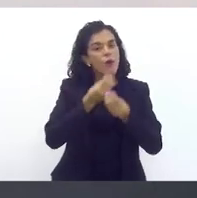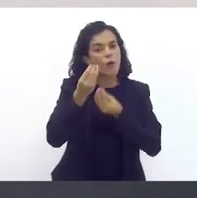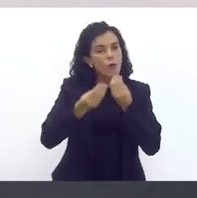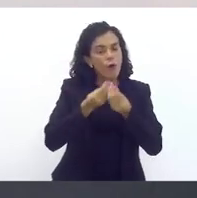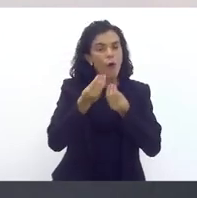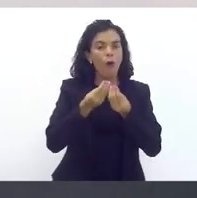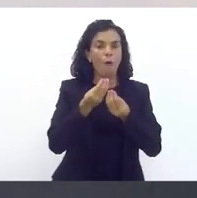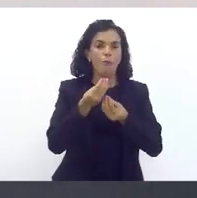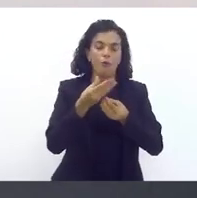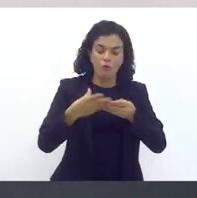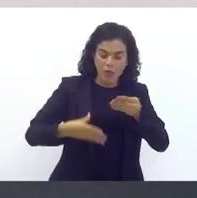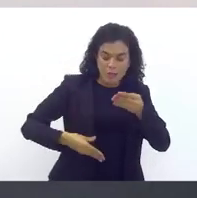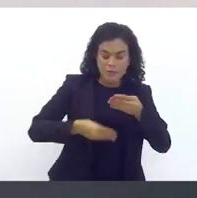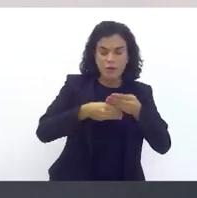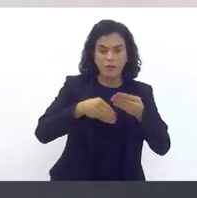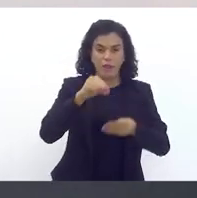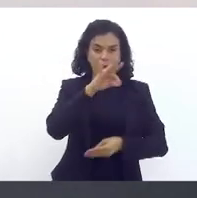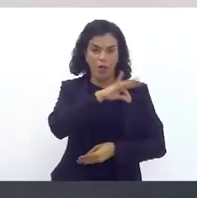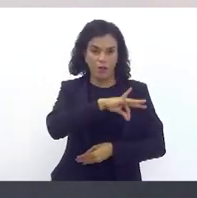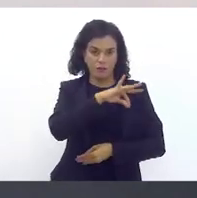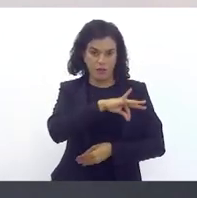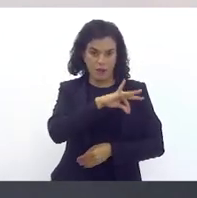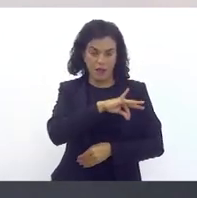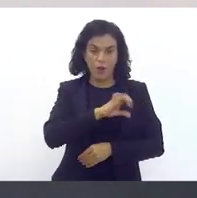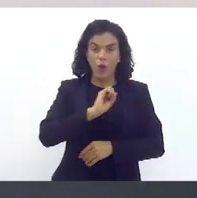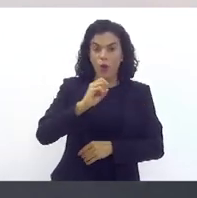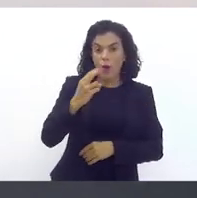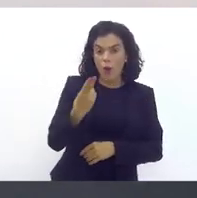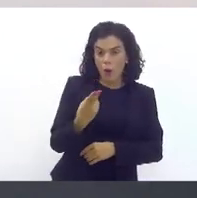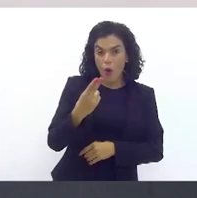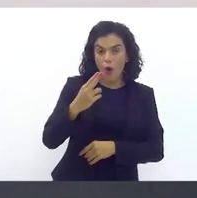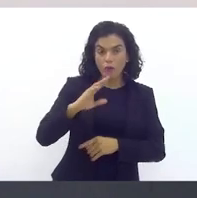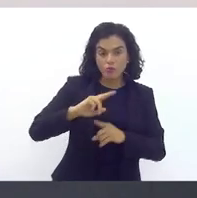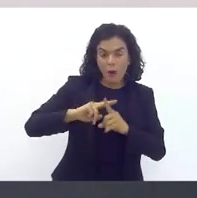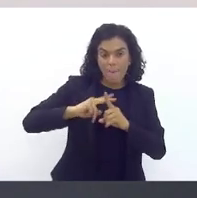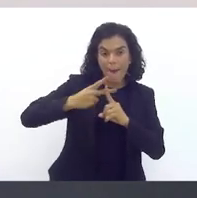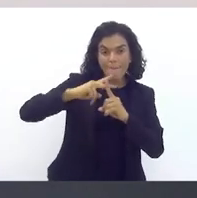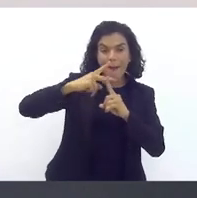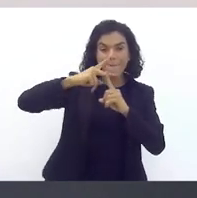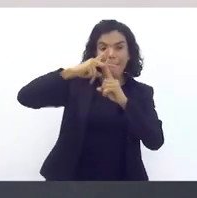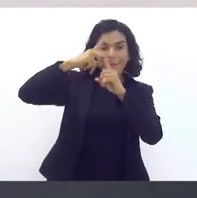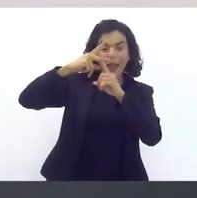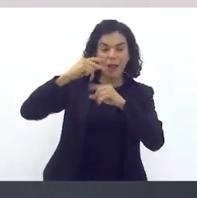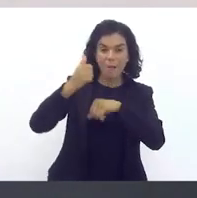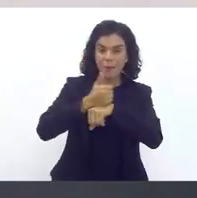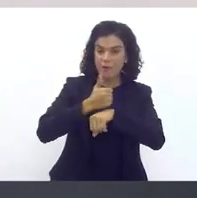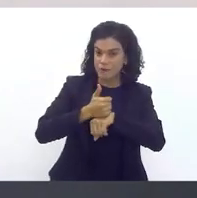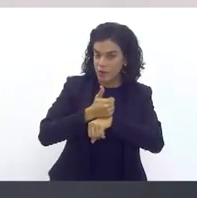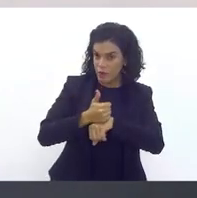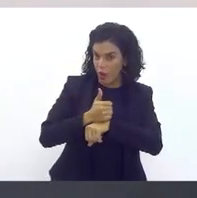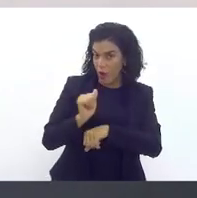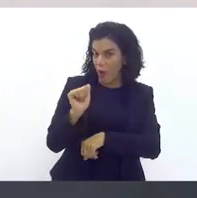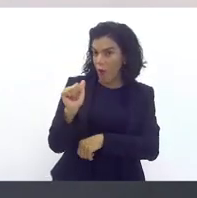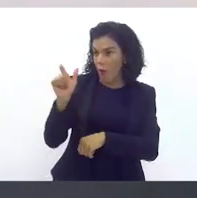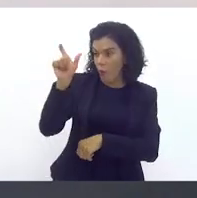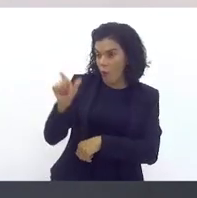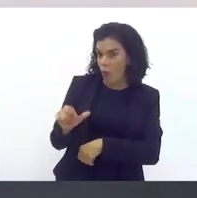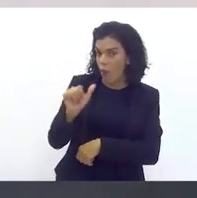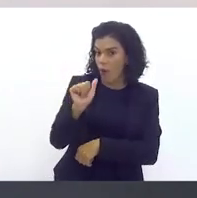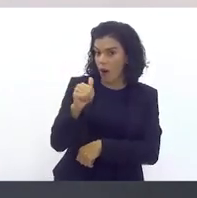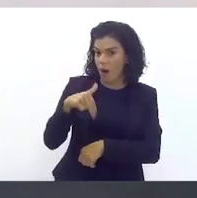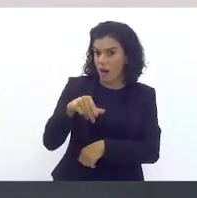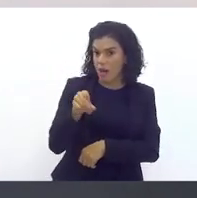seja de um adicional, através de um adicional ou de uma progressão, ainda que o André diga aqui, né,